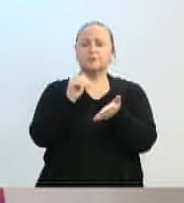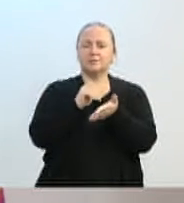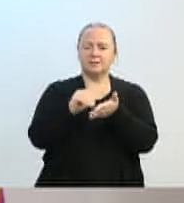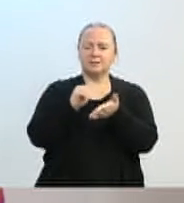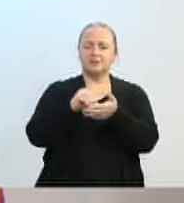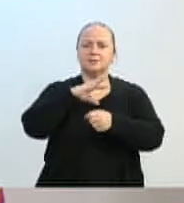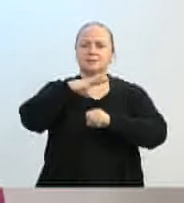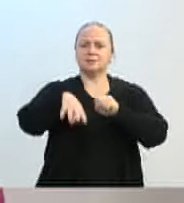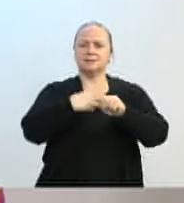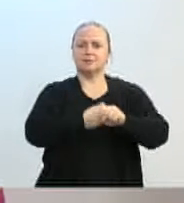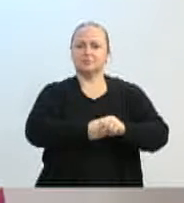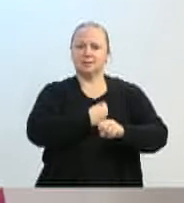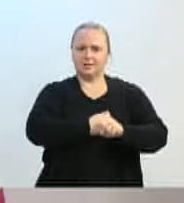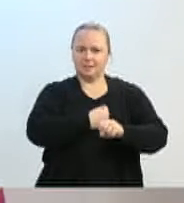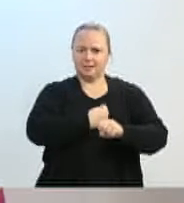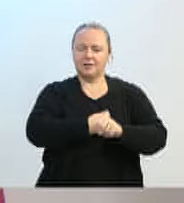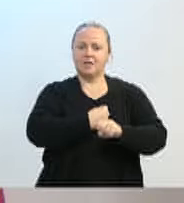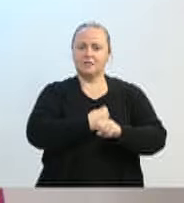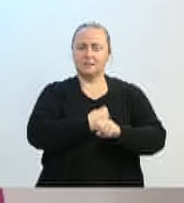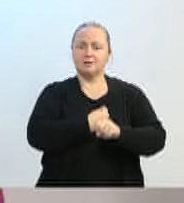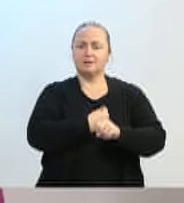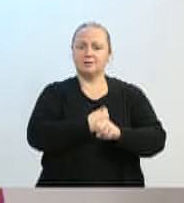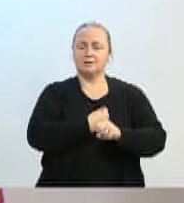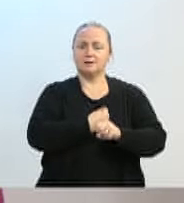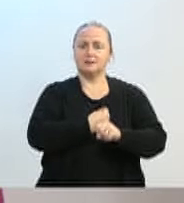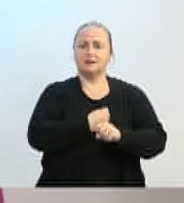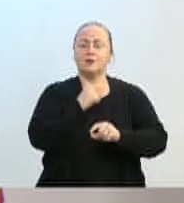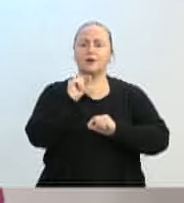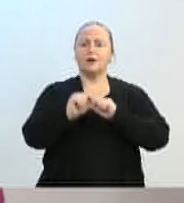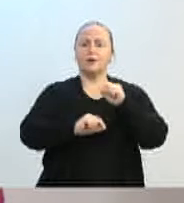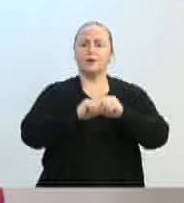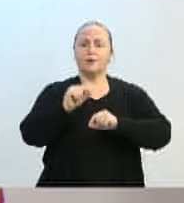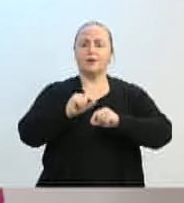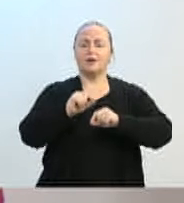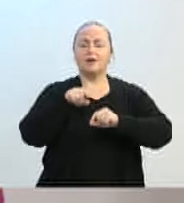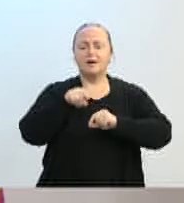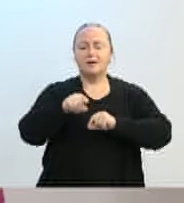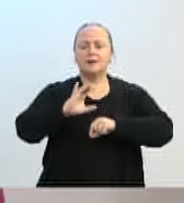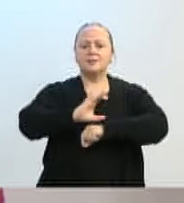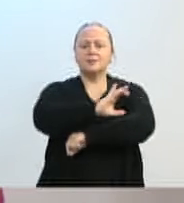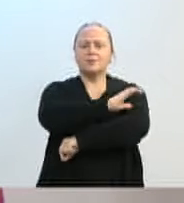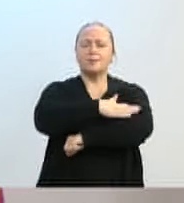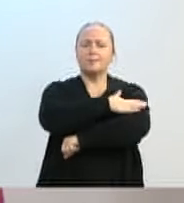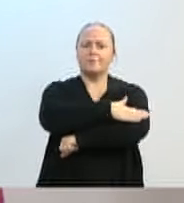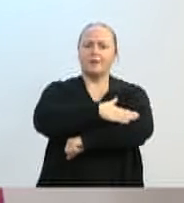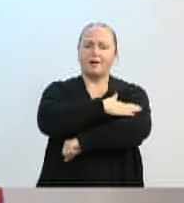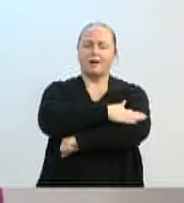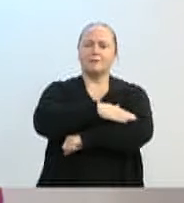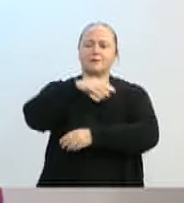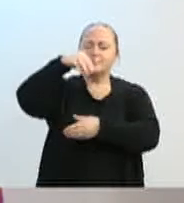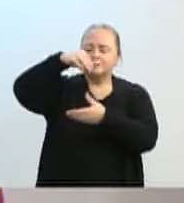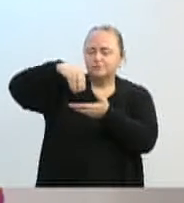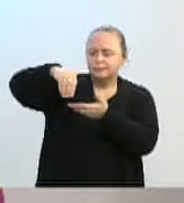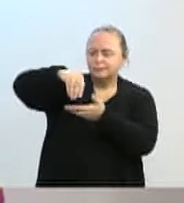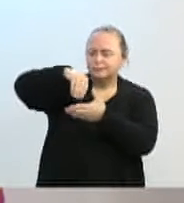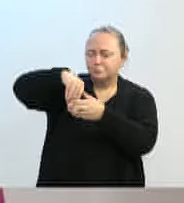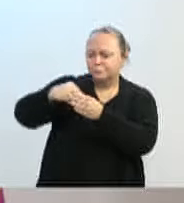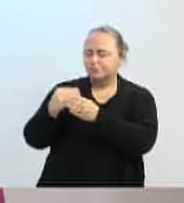promoveu no Parque das Itopavas, então, o plantio desse ipê roxo, como eu disse,